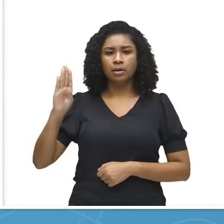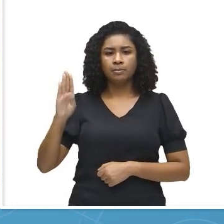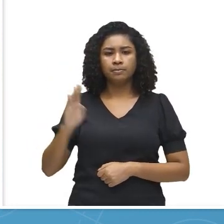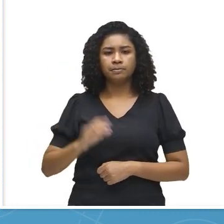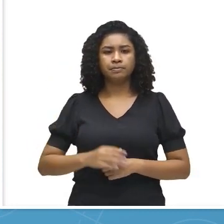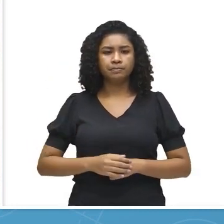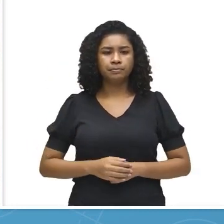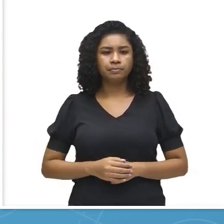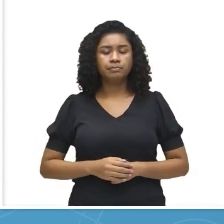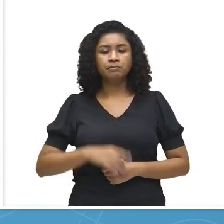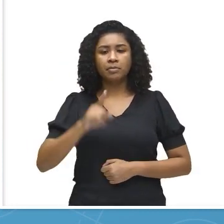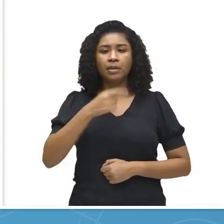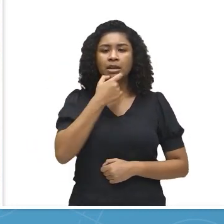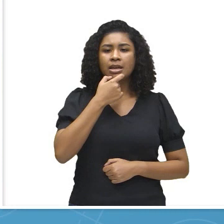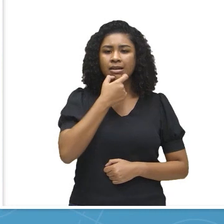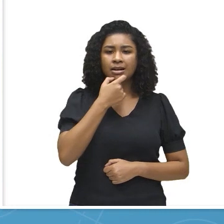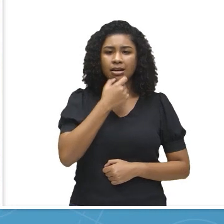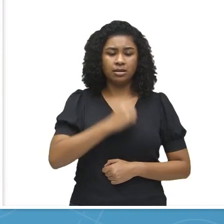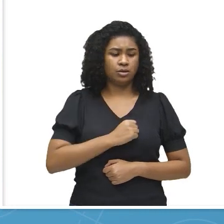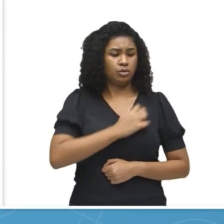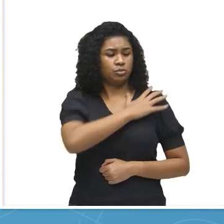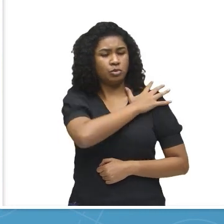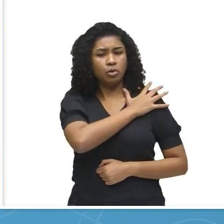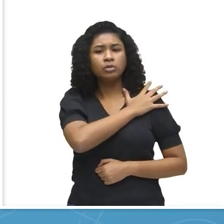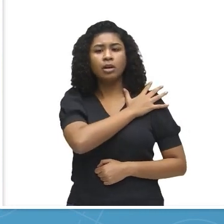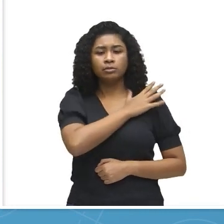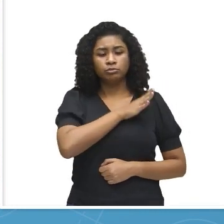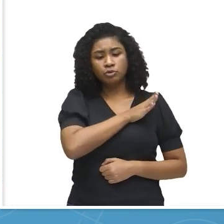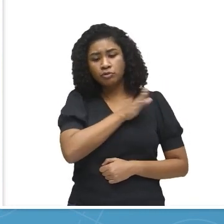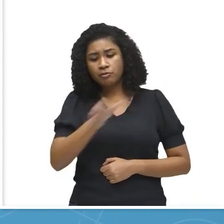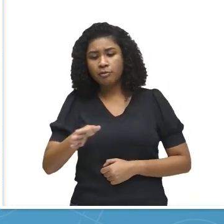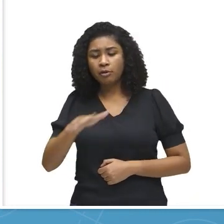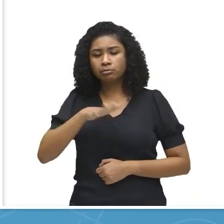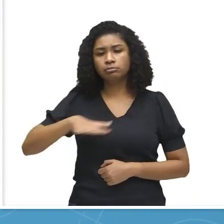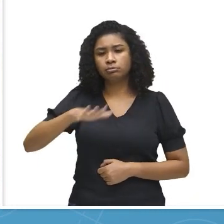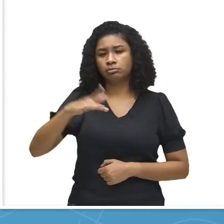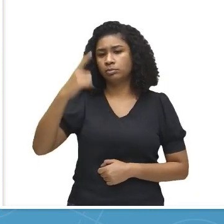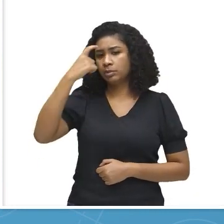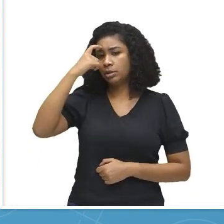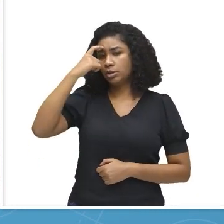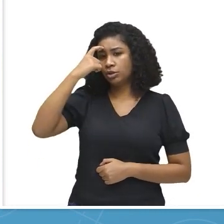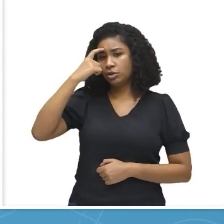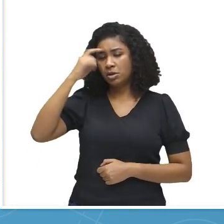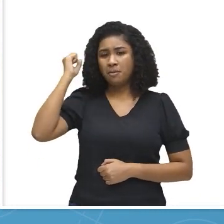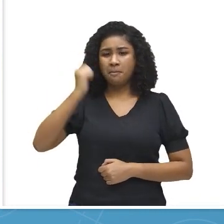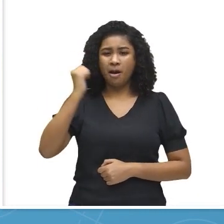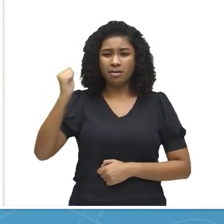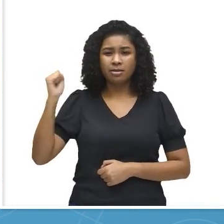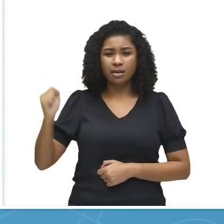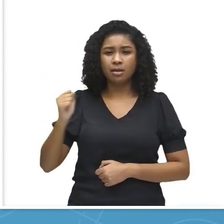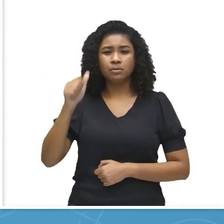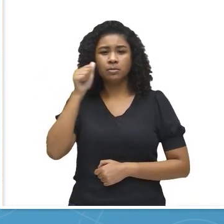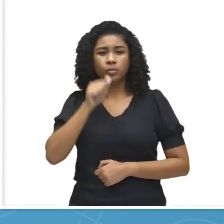no território indiano que se rebelaram e massacraram 2.000 mulheres e crianças indianas.